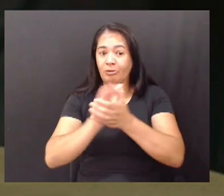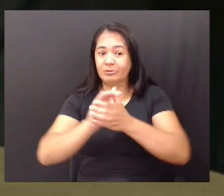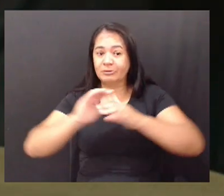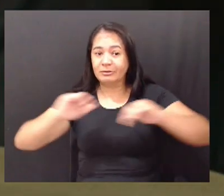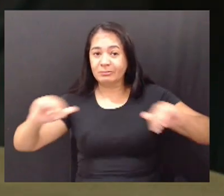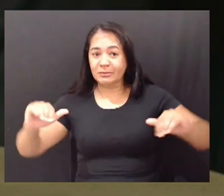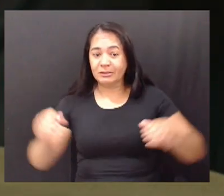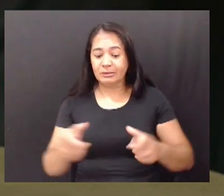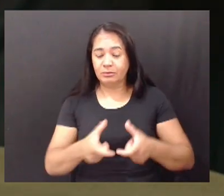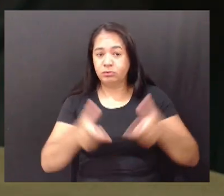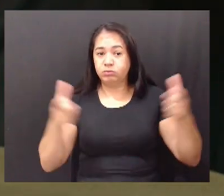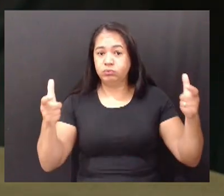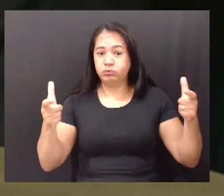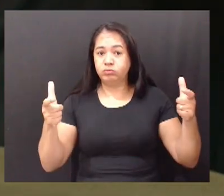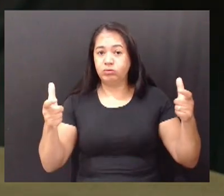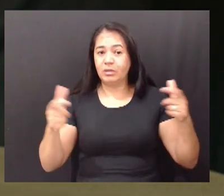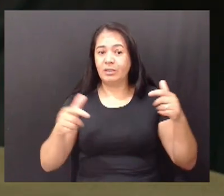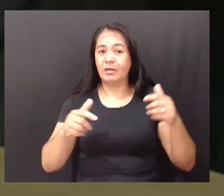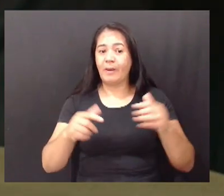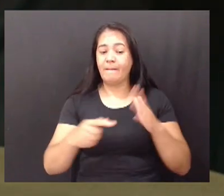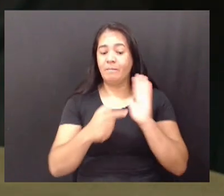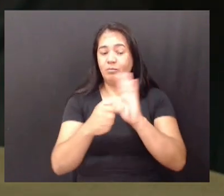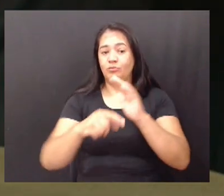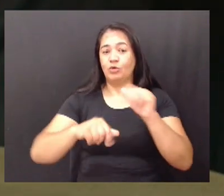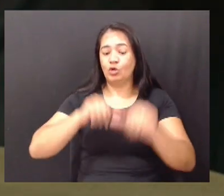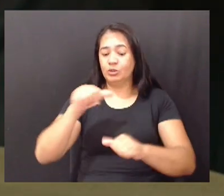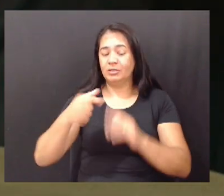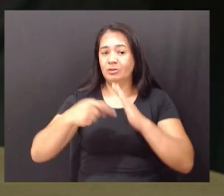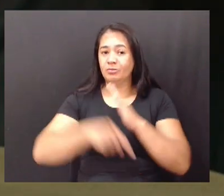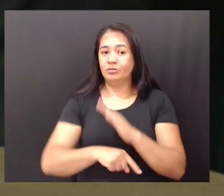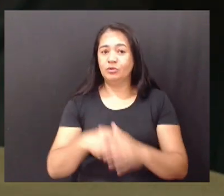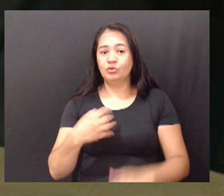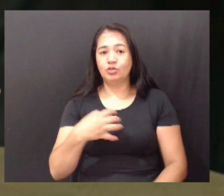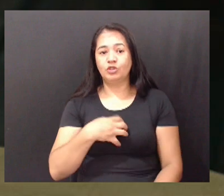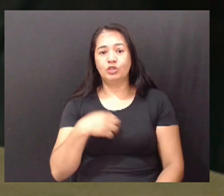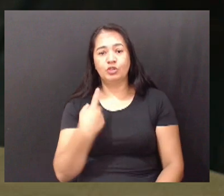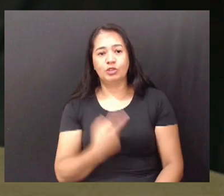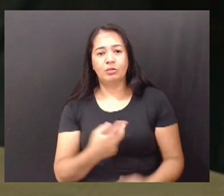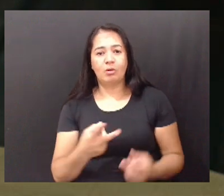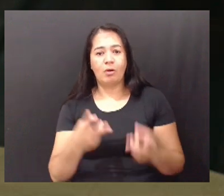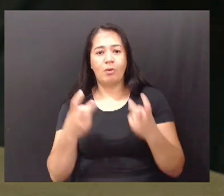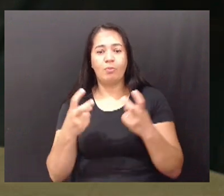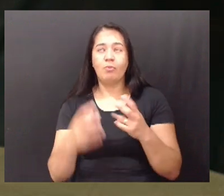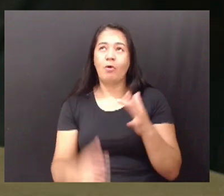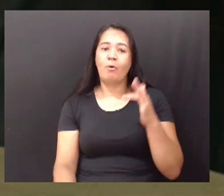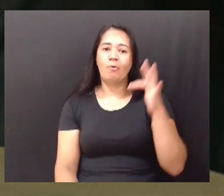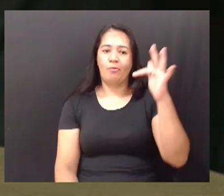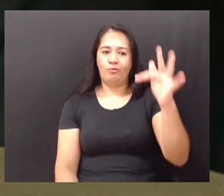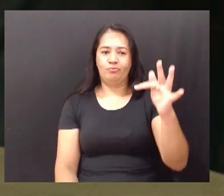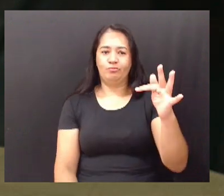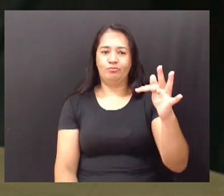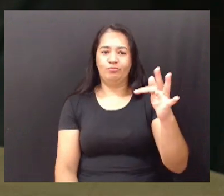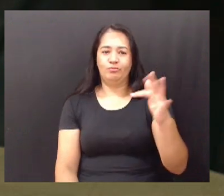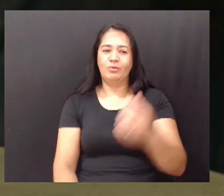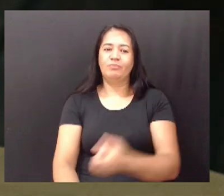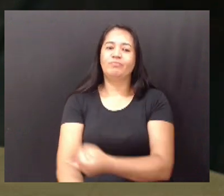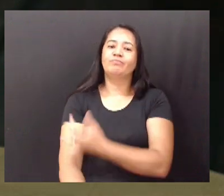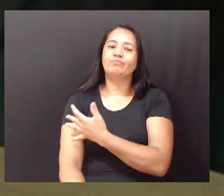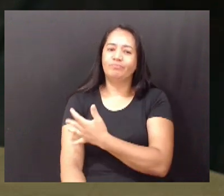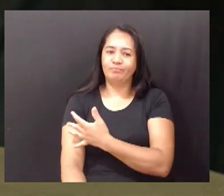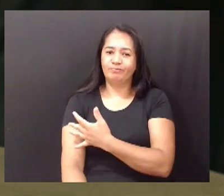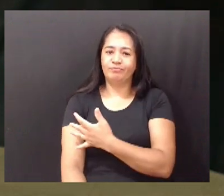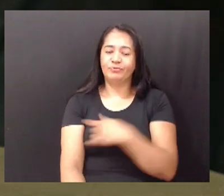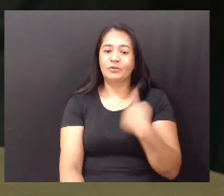mudanças profundas na forma como a gente enxerga o futuro afetivo. Então a gente vai falar de